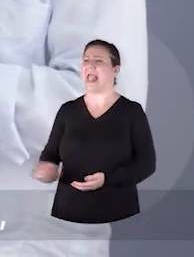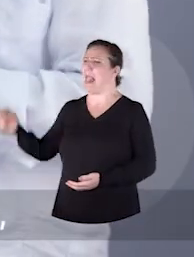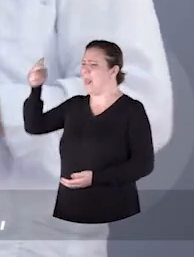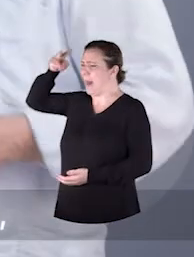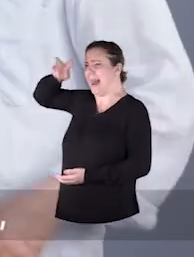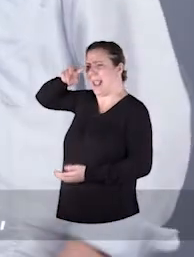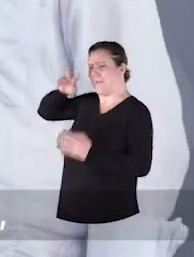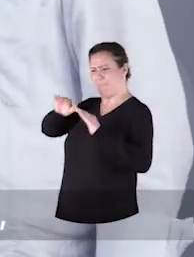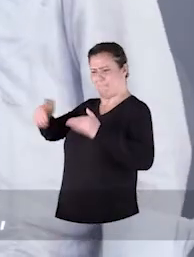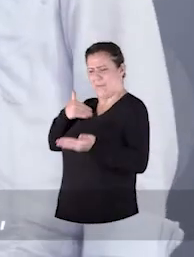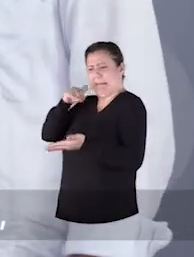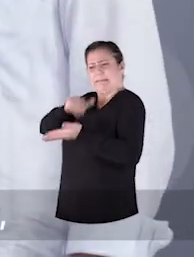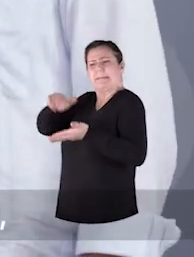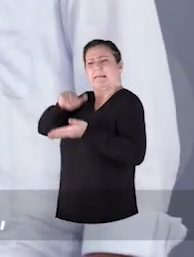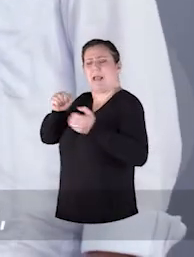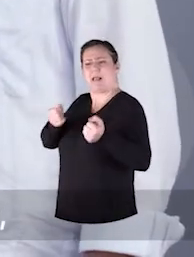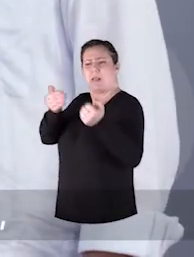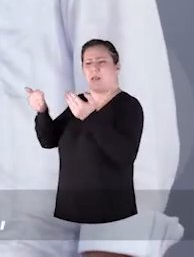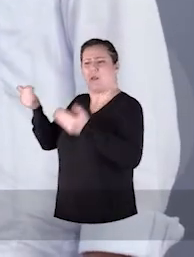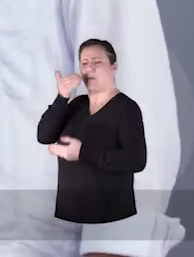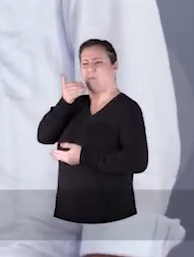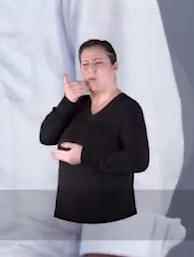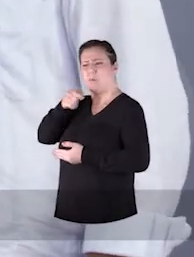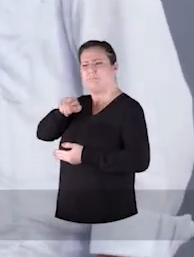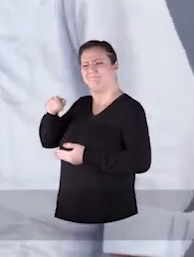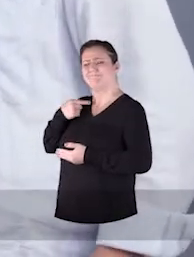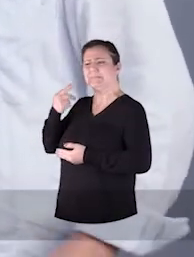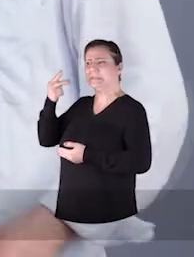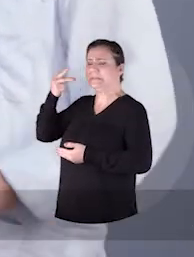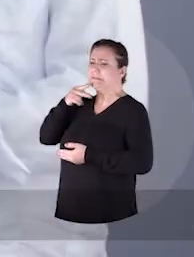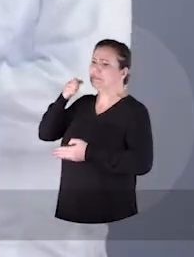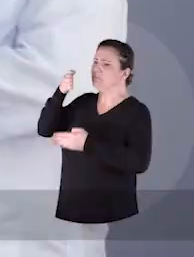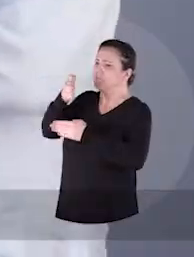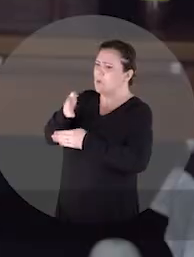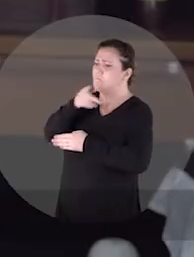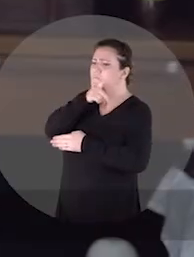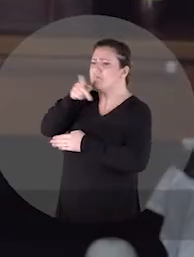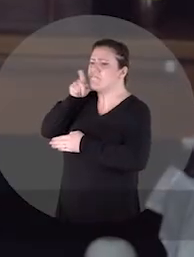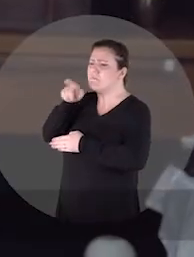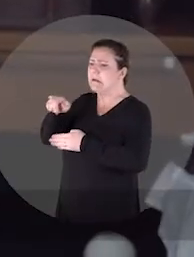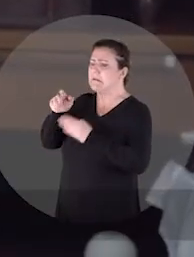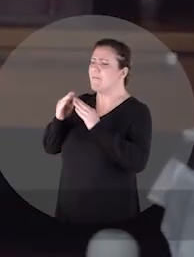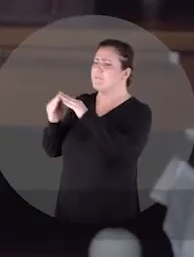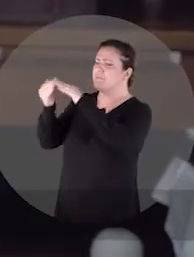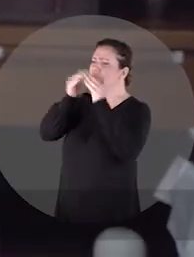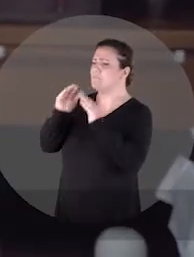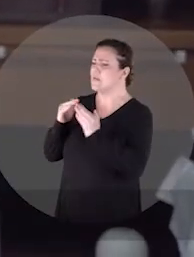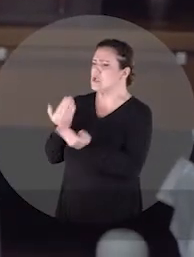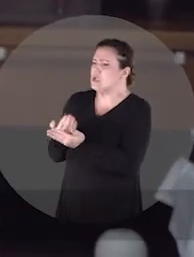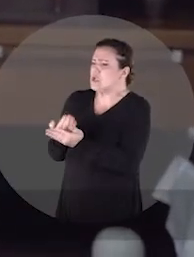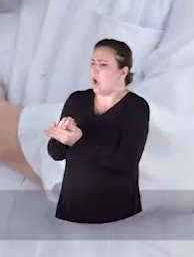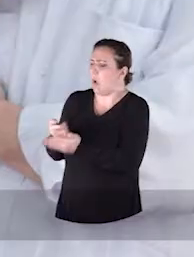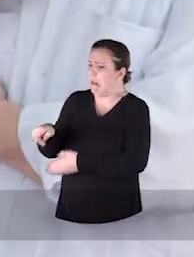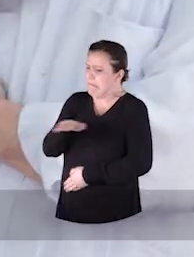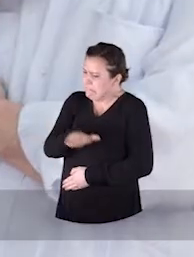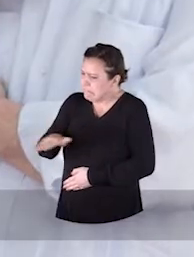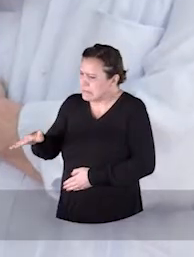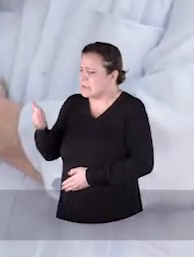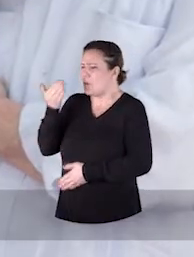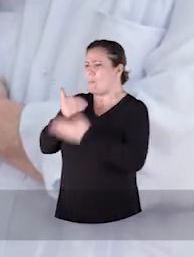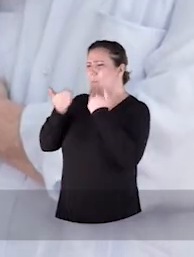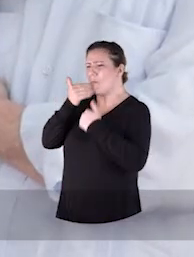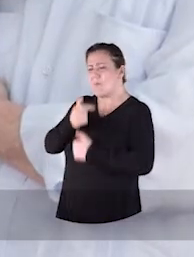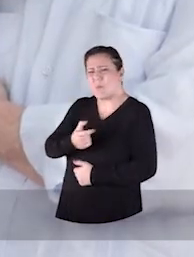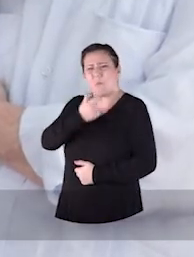que eu lembro quando eu fui secretário de abastecimento e eu Visitei uma escola na favela as crianças